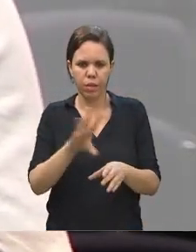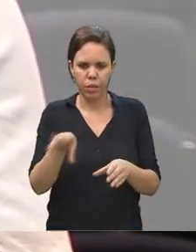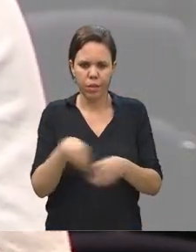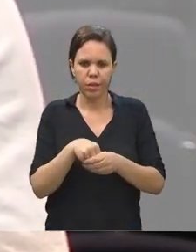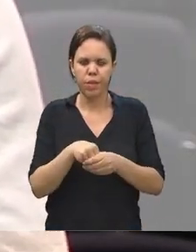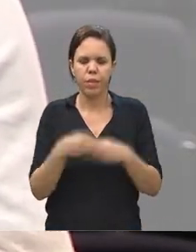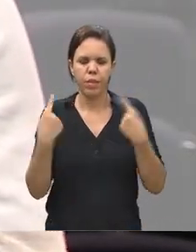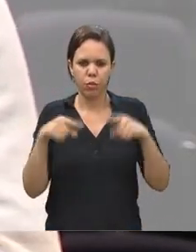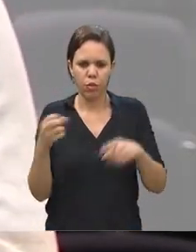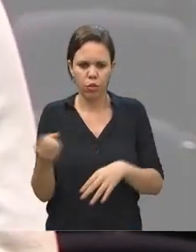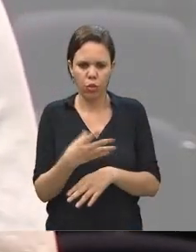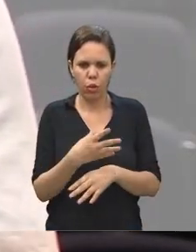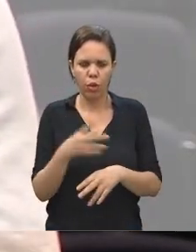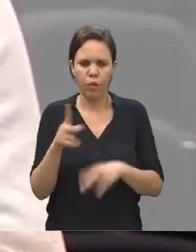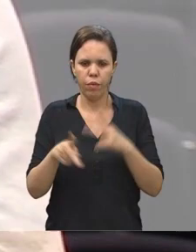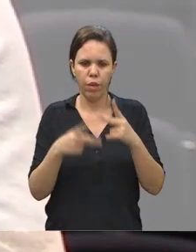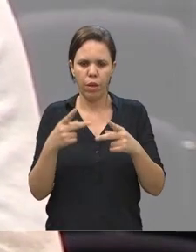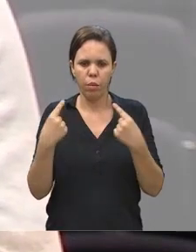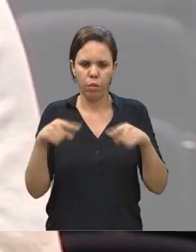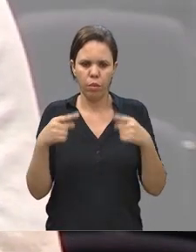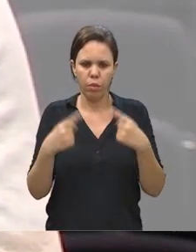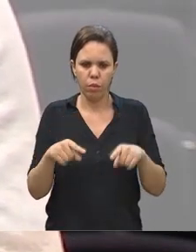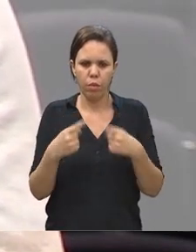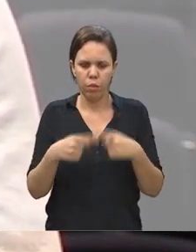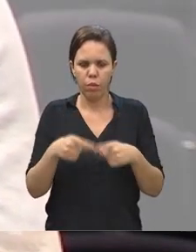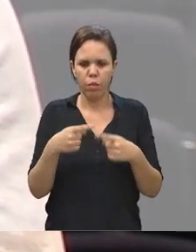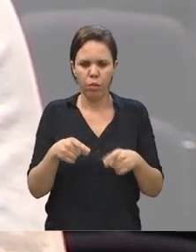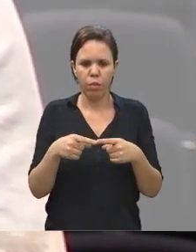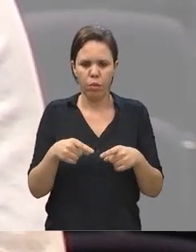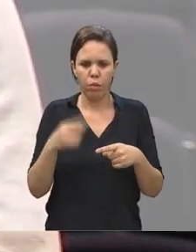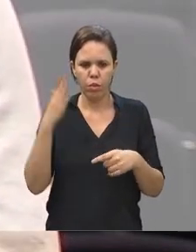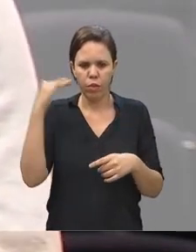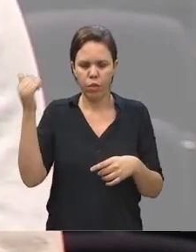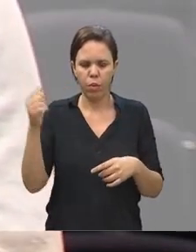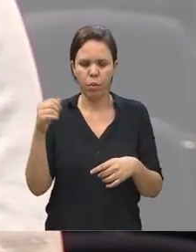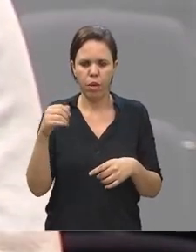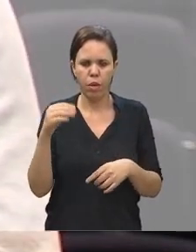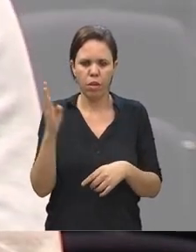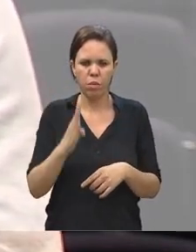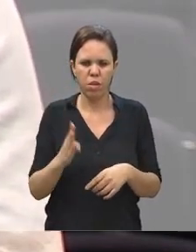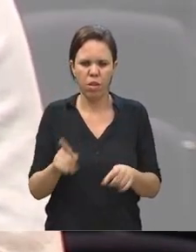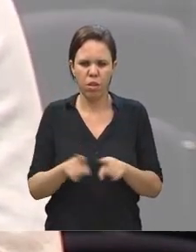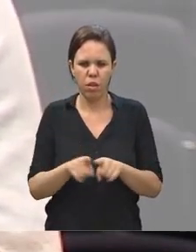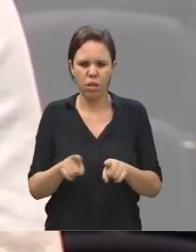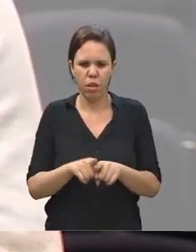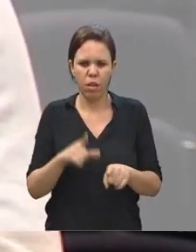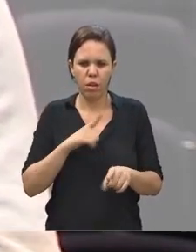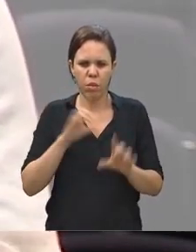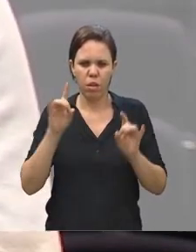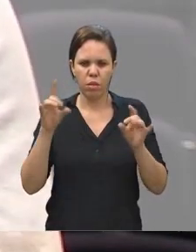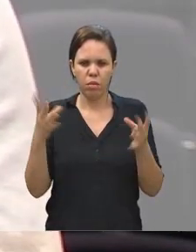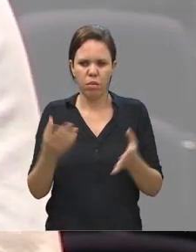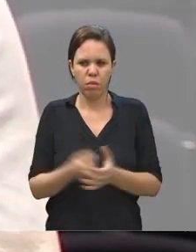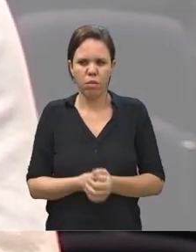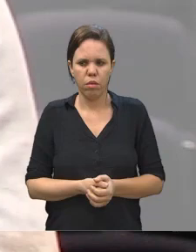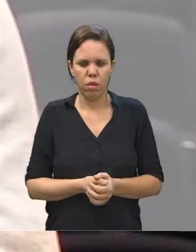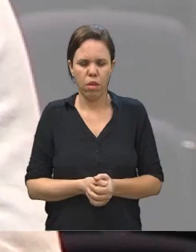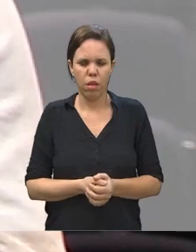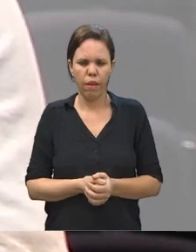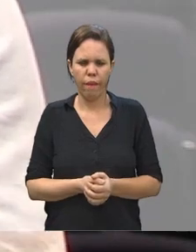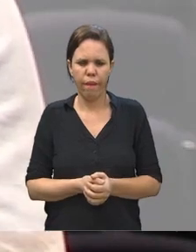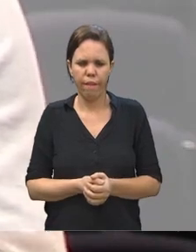contemporânea, inclui a música popular brasileira, que o Brasil tem um tesouro maravilhoso de música